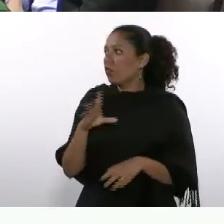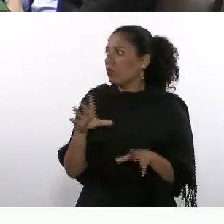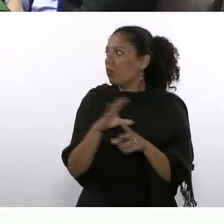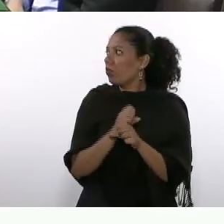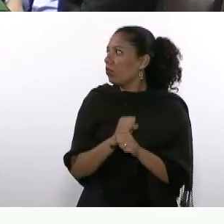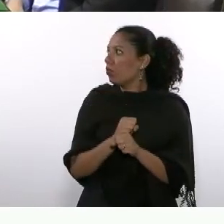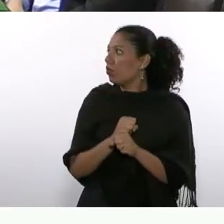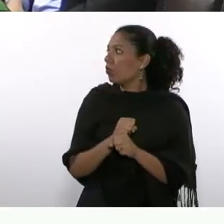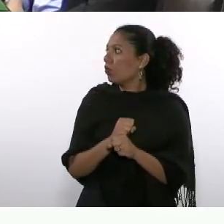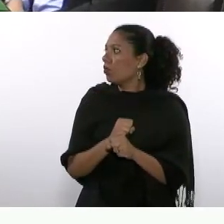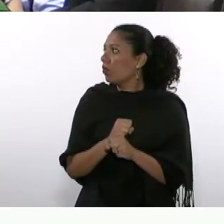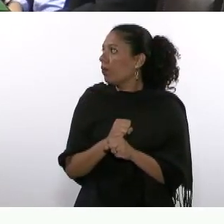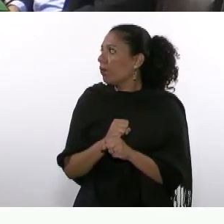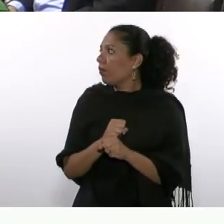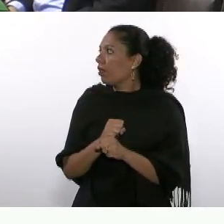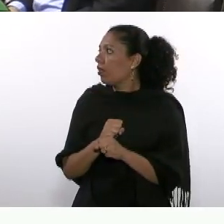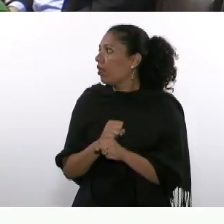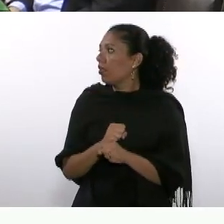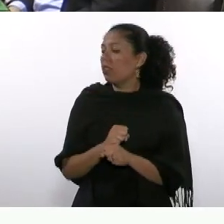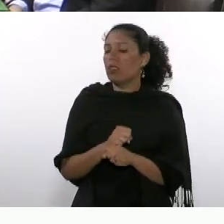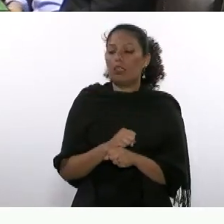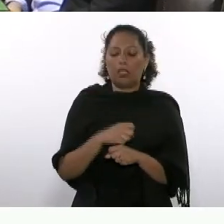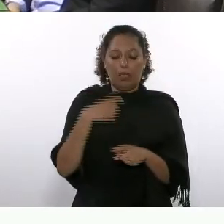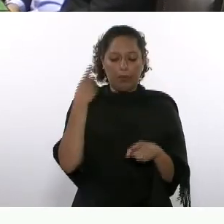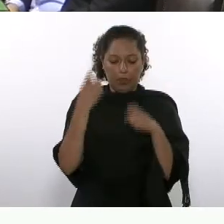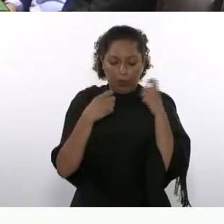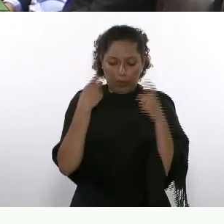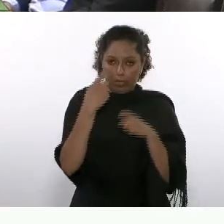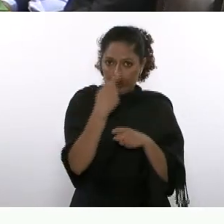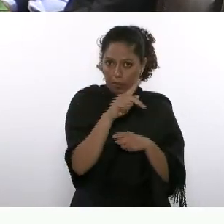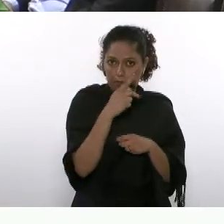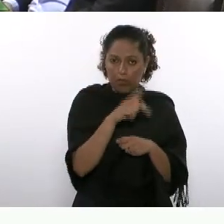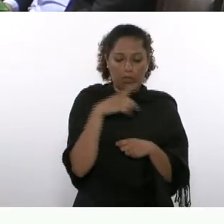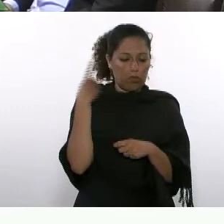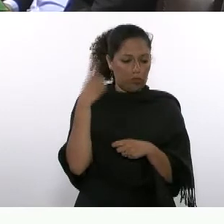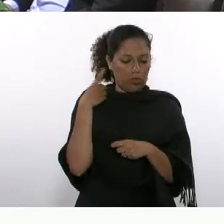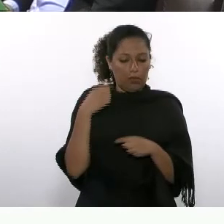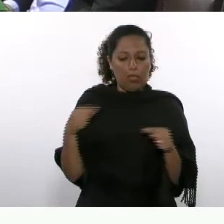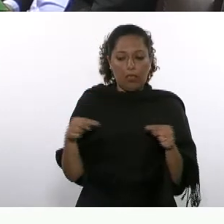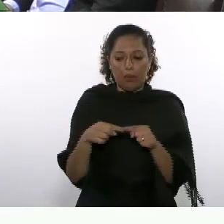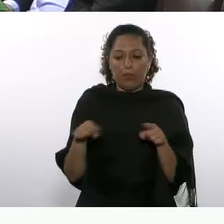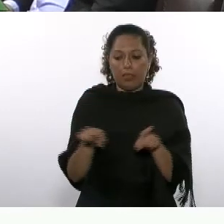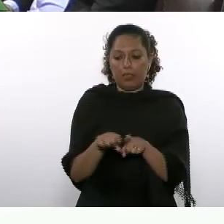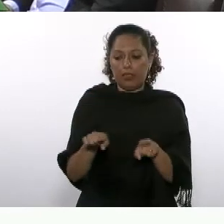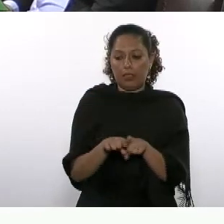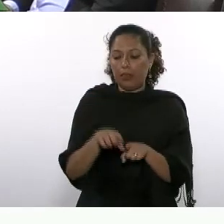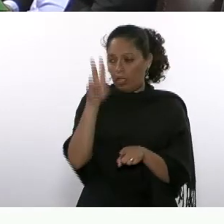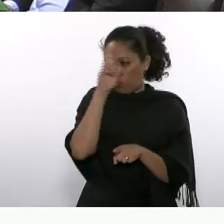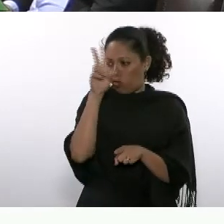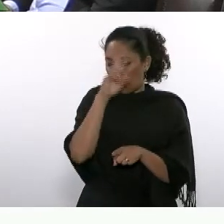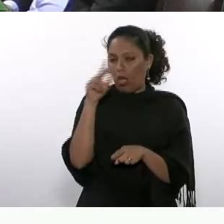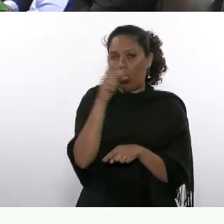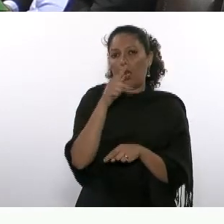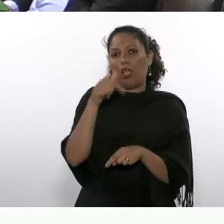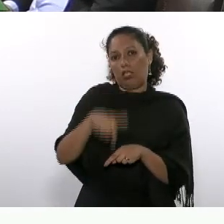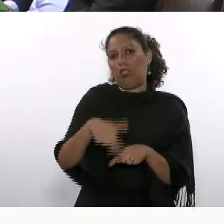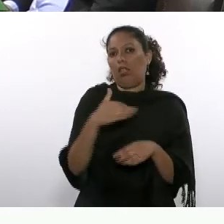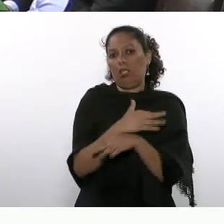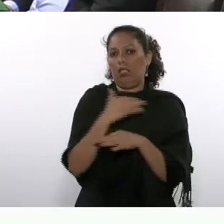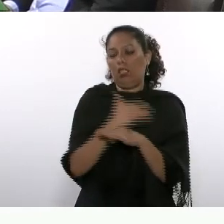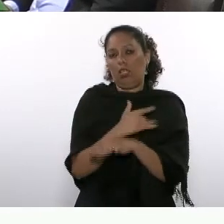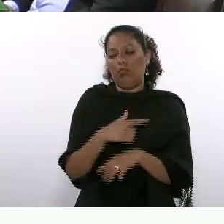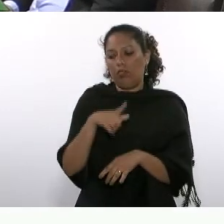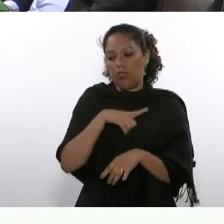relação a isso, que essa preocupação do deputado, ela também tem relação com o patrimônio. Né? Você